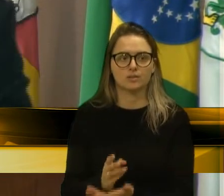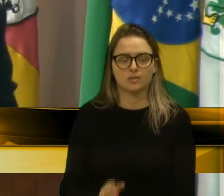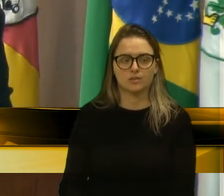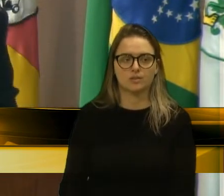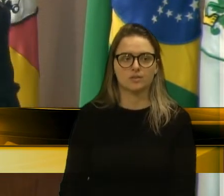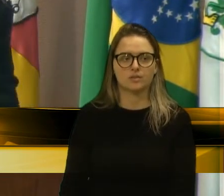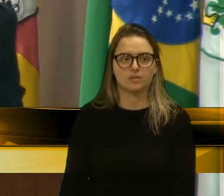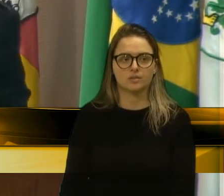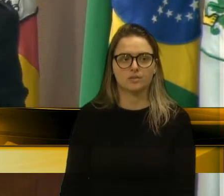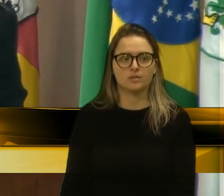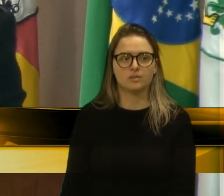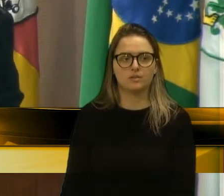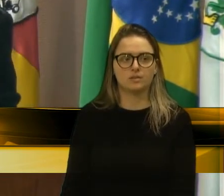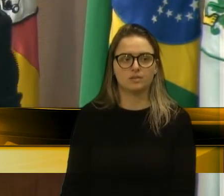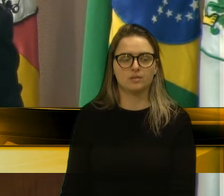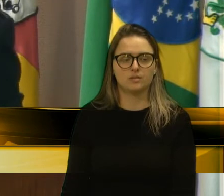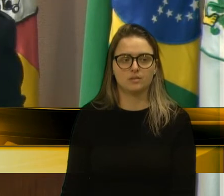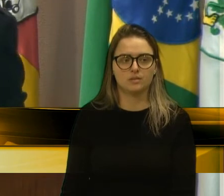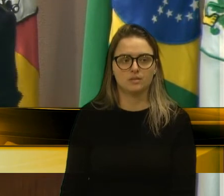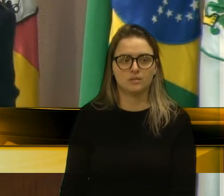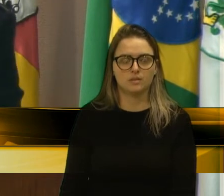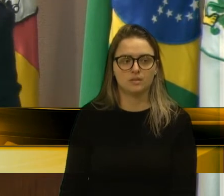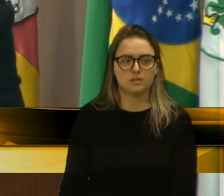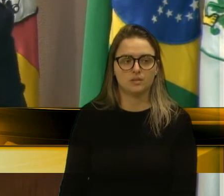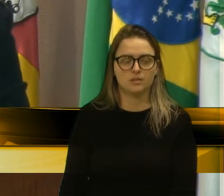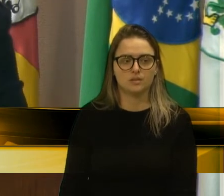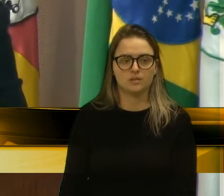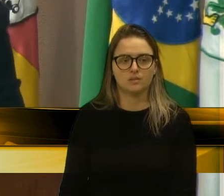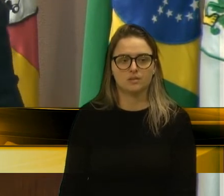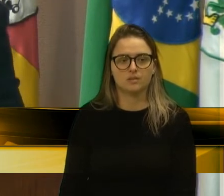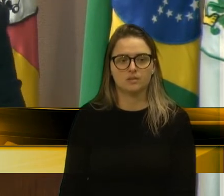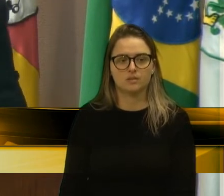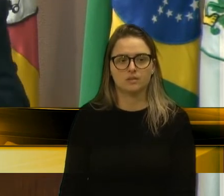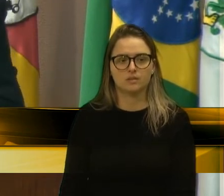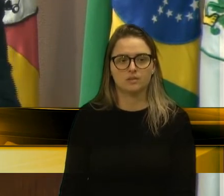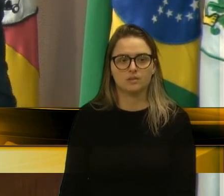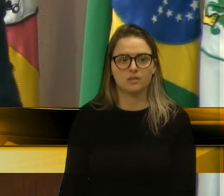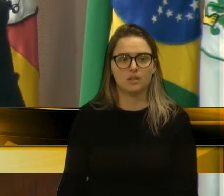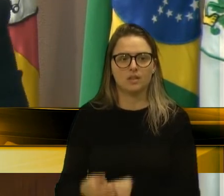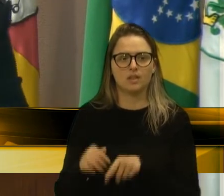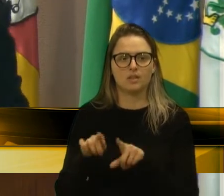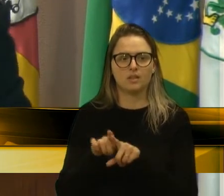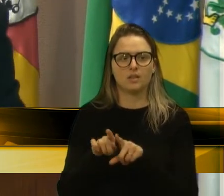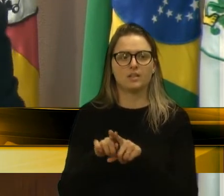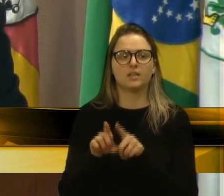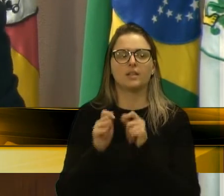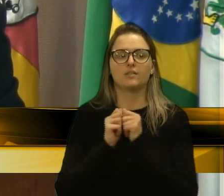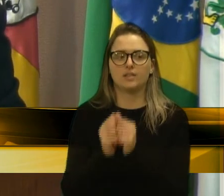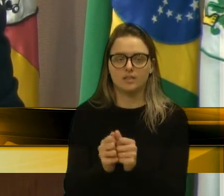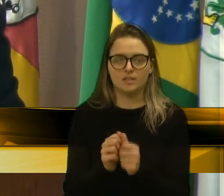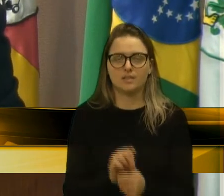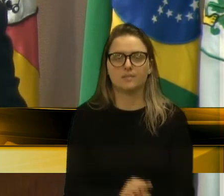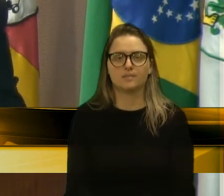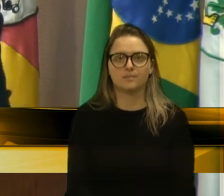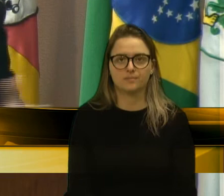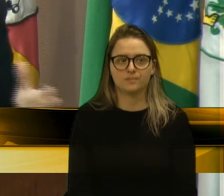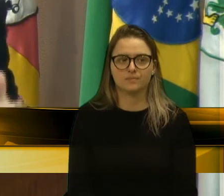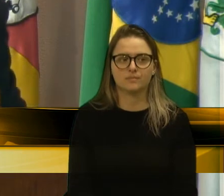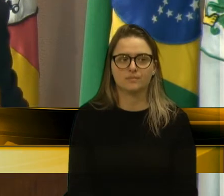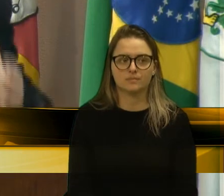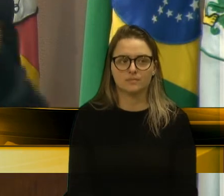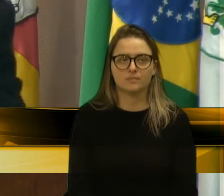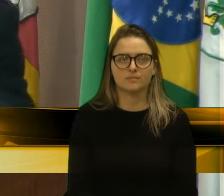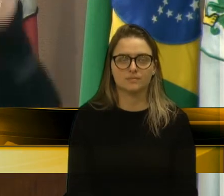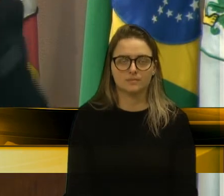porque eu tenho um ditado comigo que eu não erro duas vezes, não cometo o mesmo erro duas vezes, não. Errei e